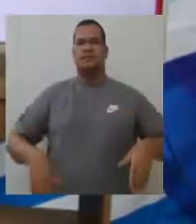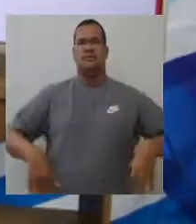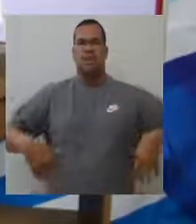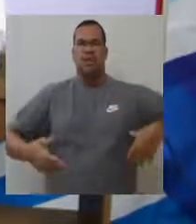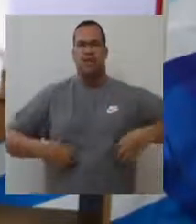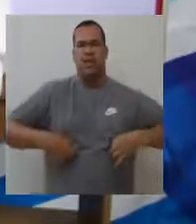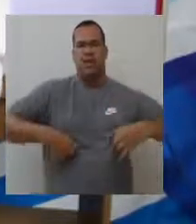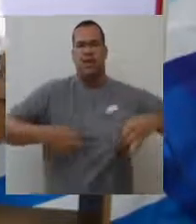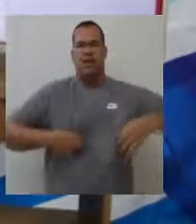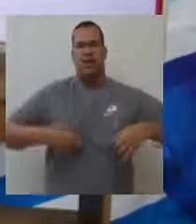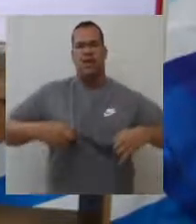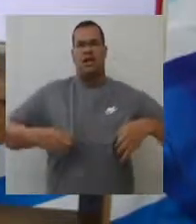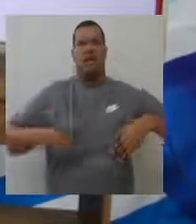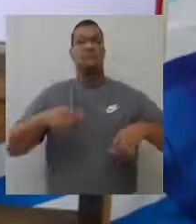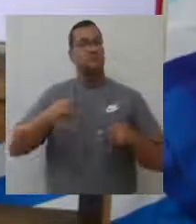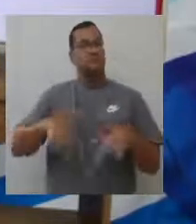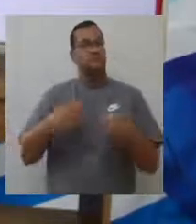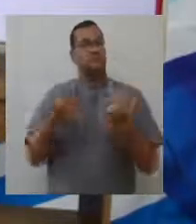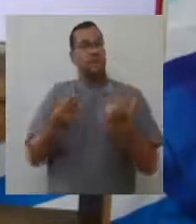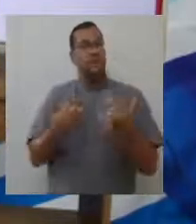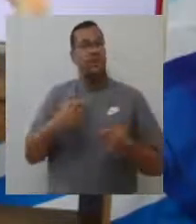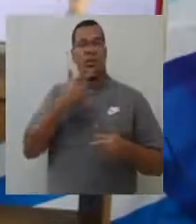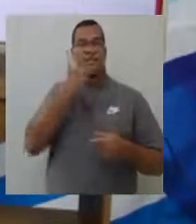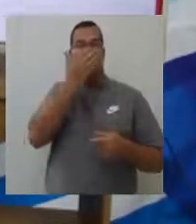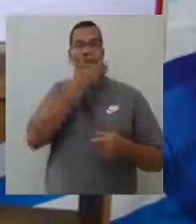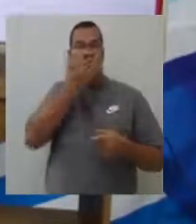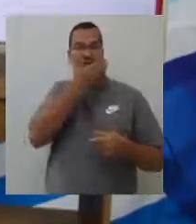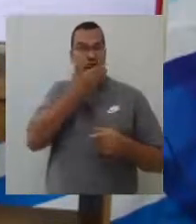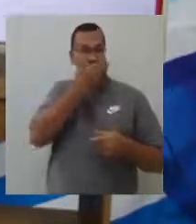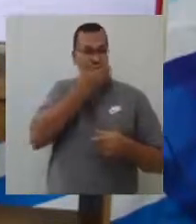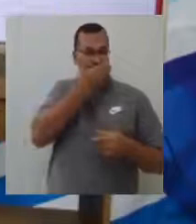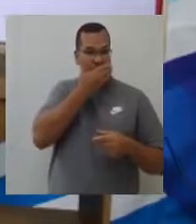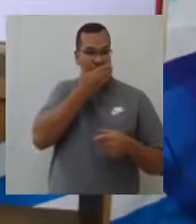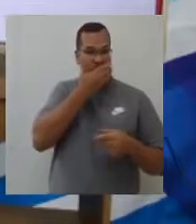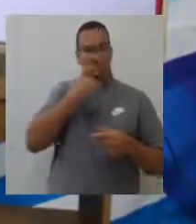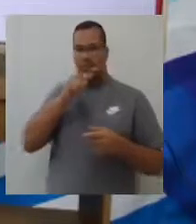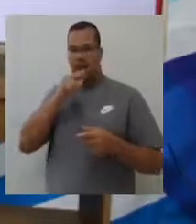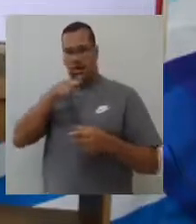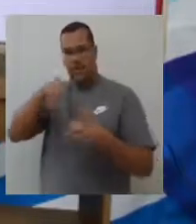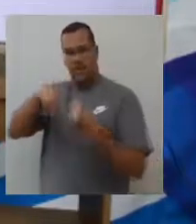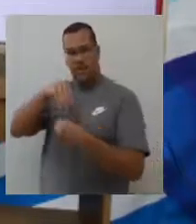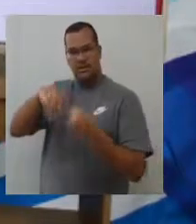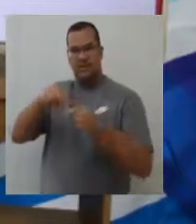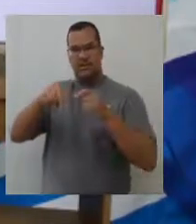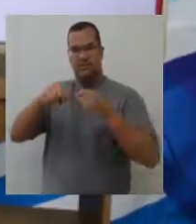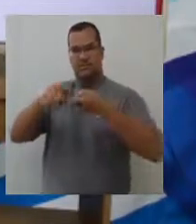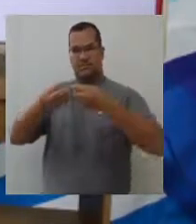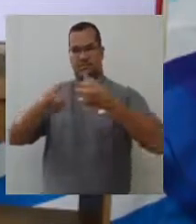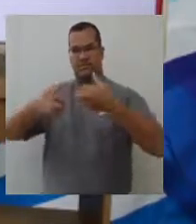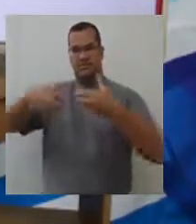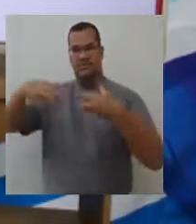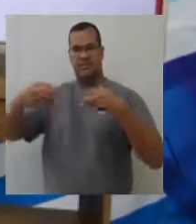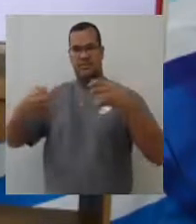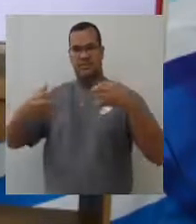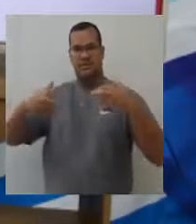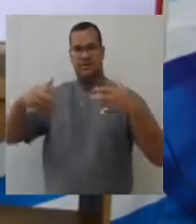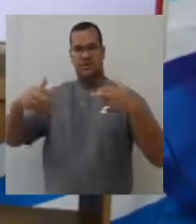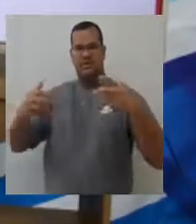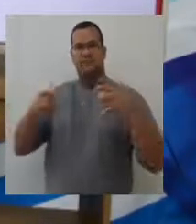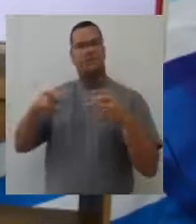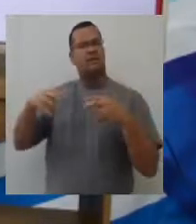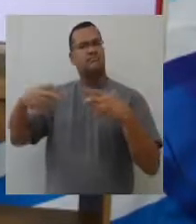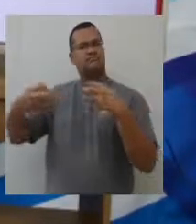você colocar o açúcar em água, o que vai acontecer com a molécula do açúcar? Ela vai ficar toda cada ligação